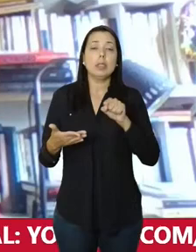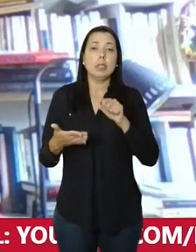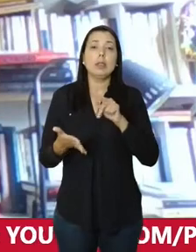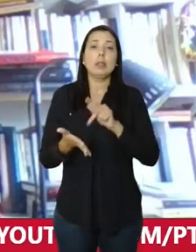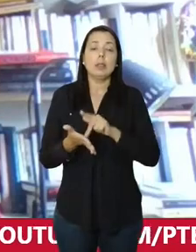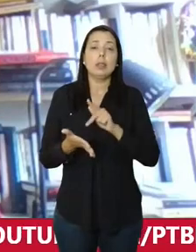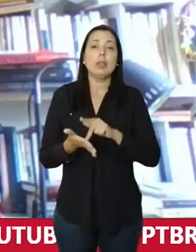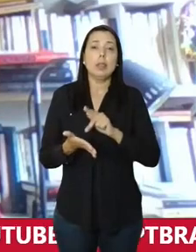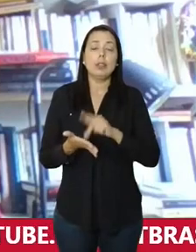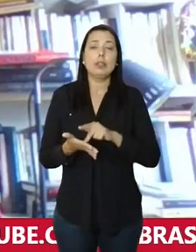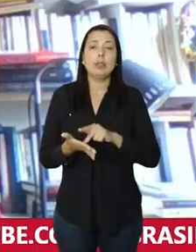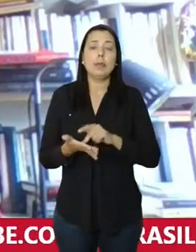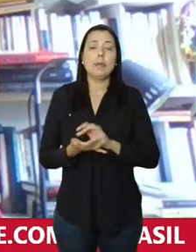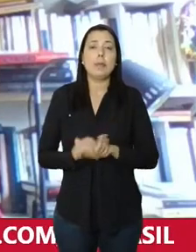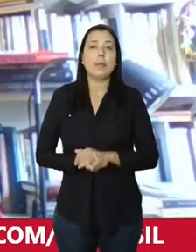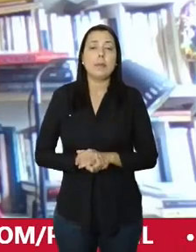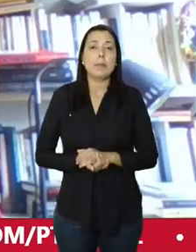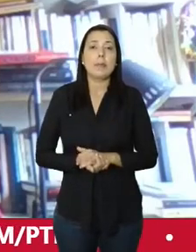justo,